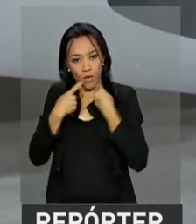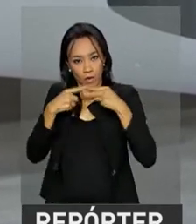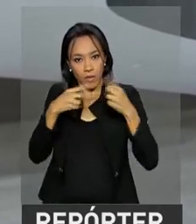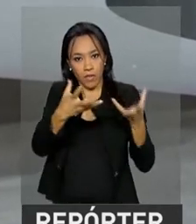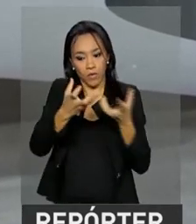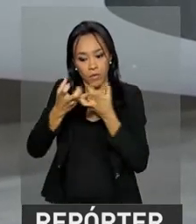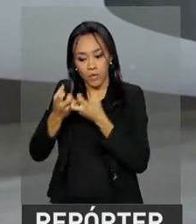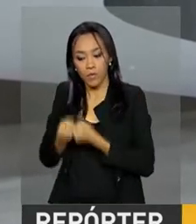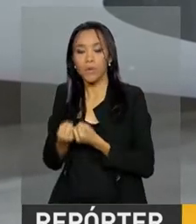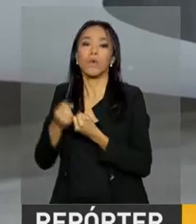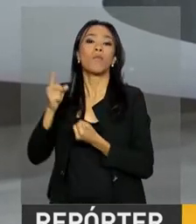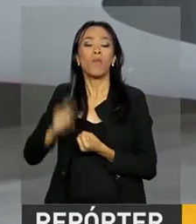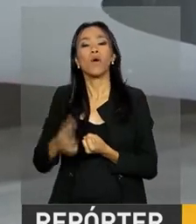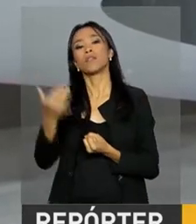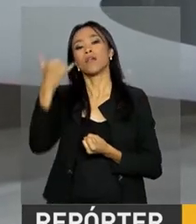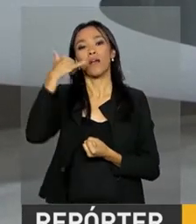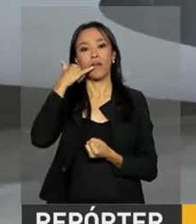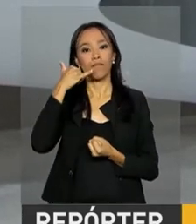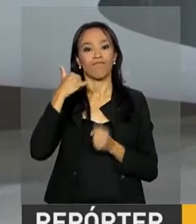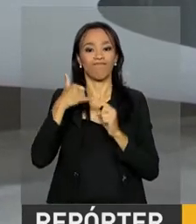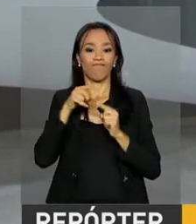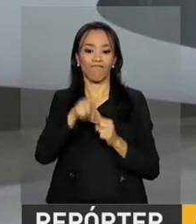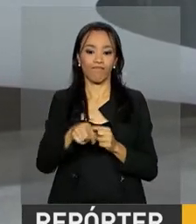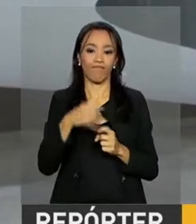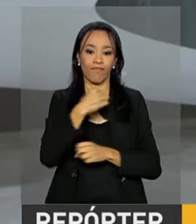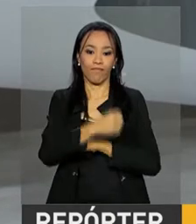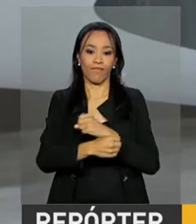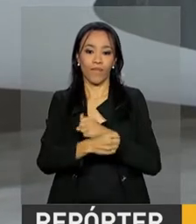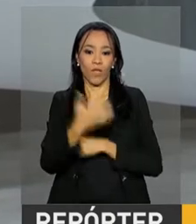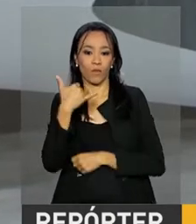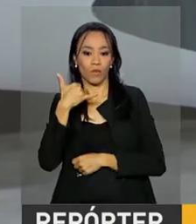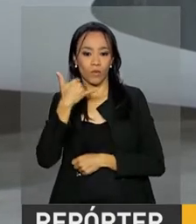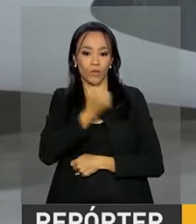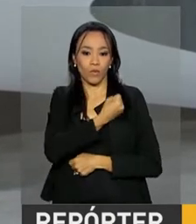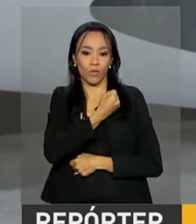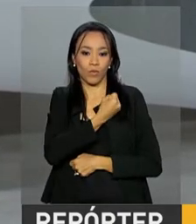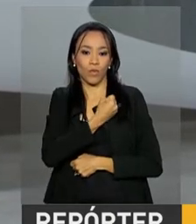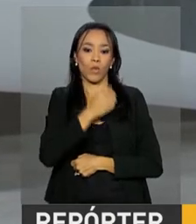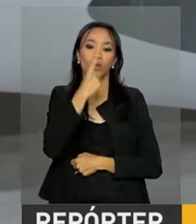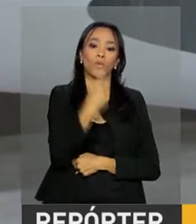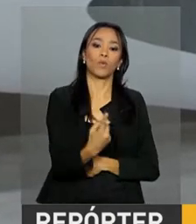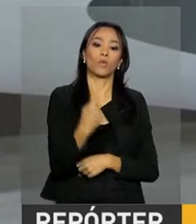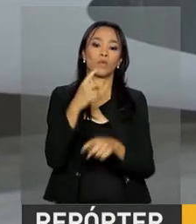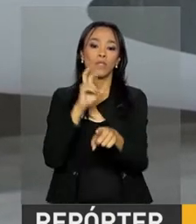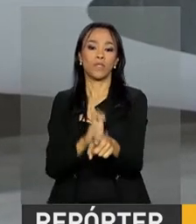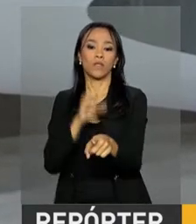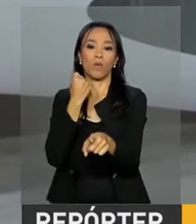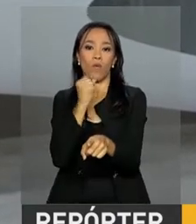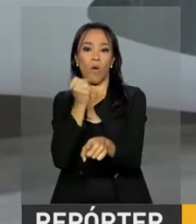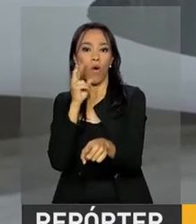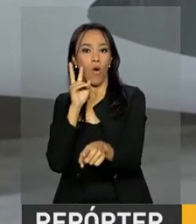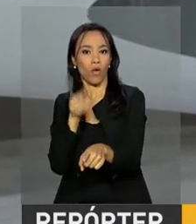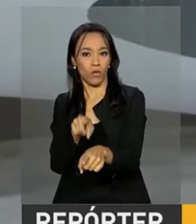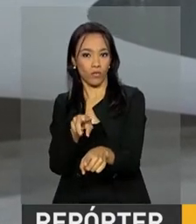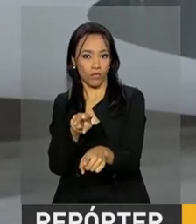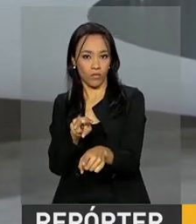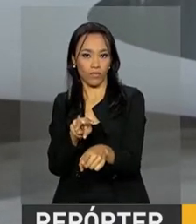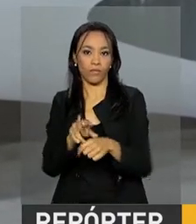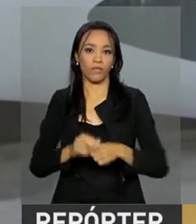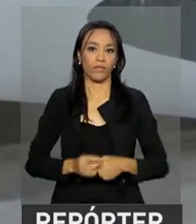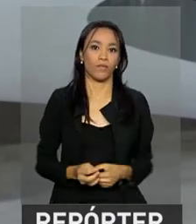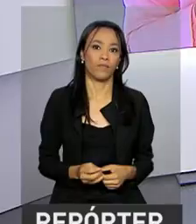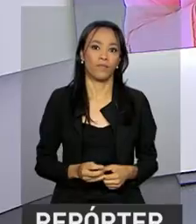ser feitas pelo aluno trabalhador número 158 que é a central do ministério do trabalho